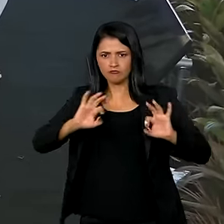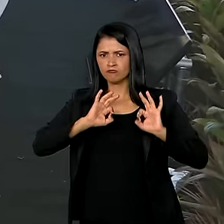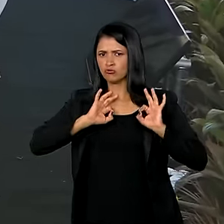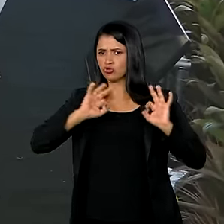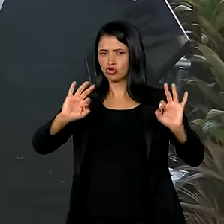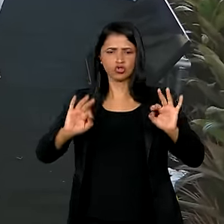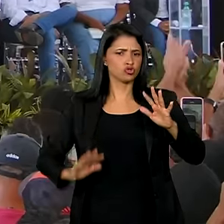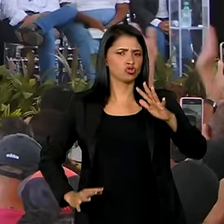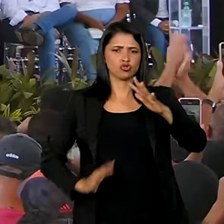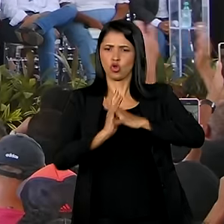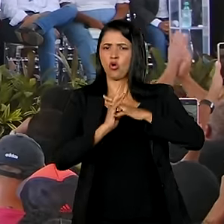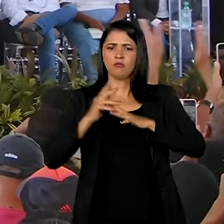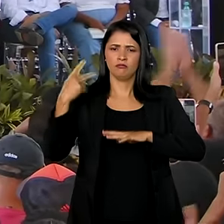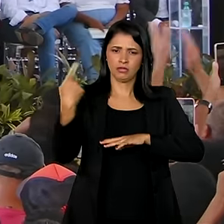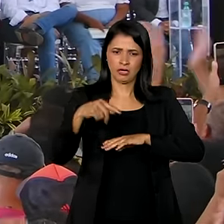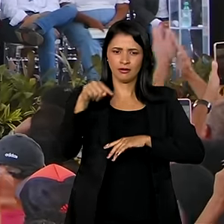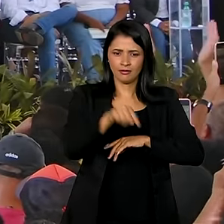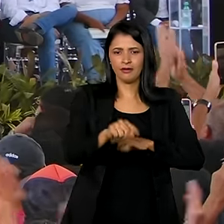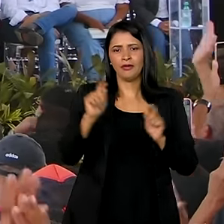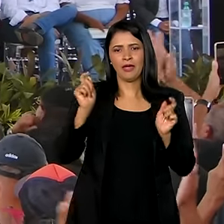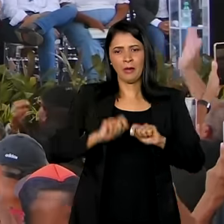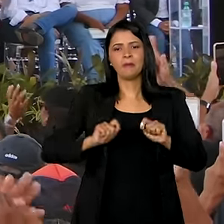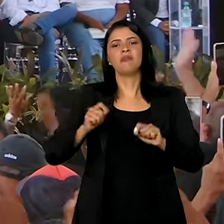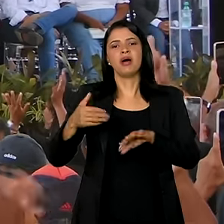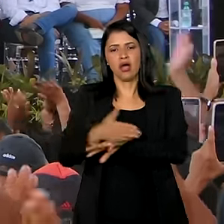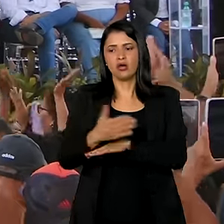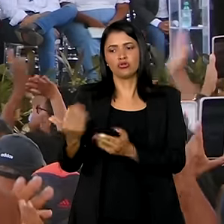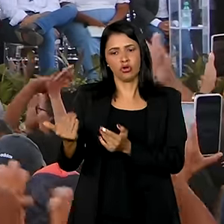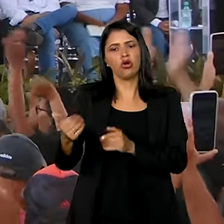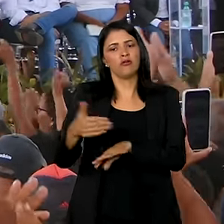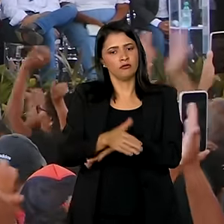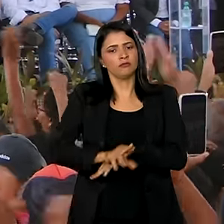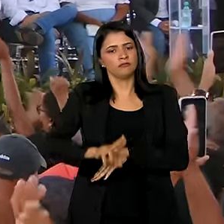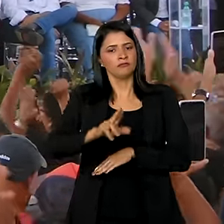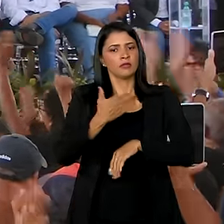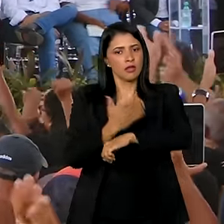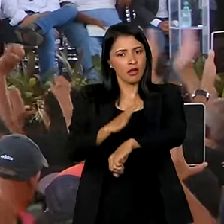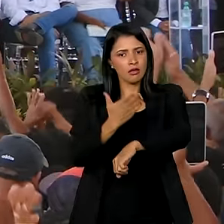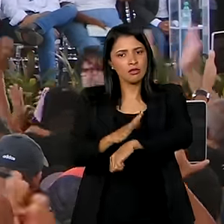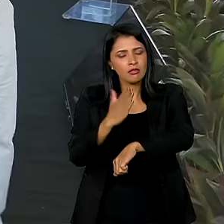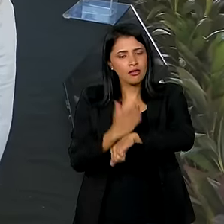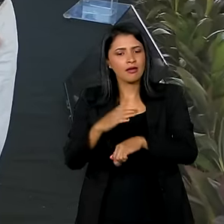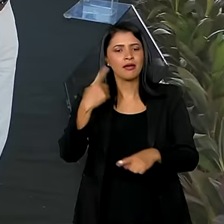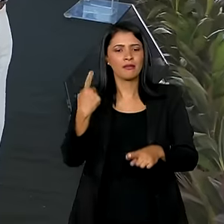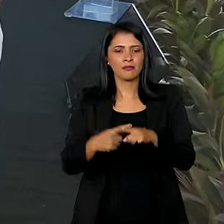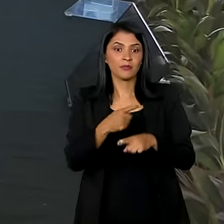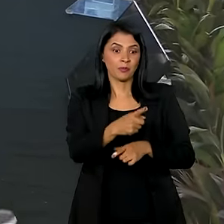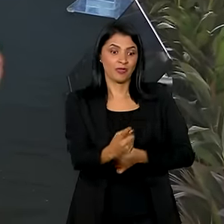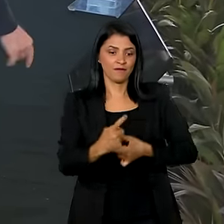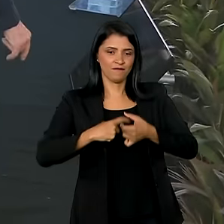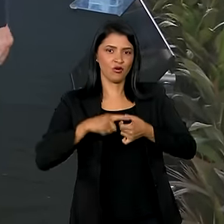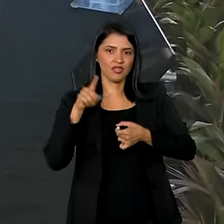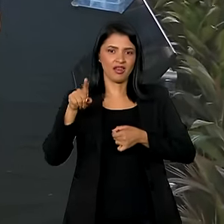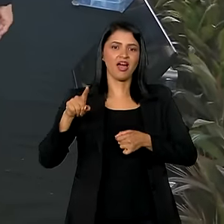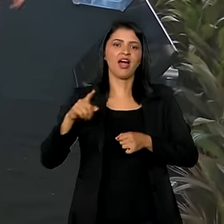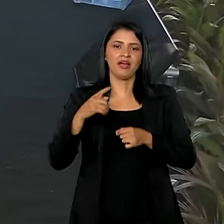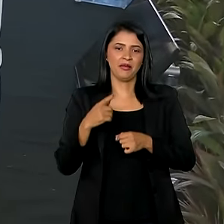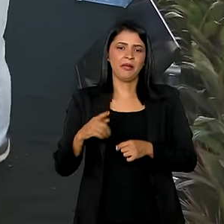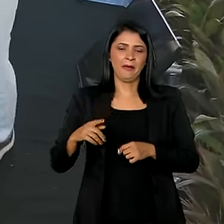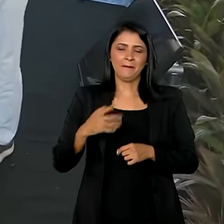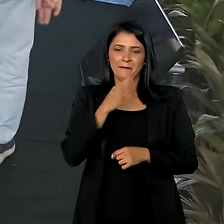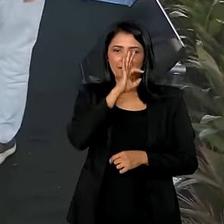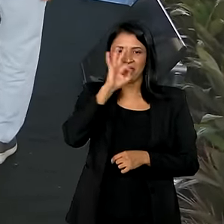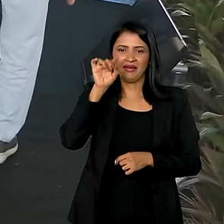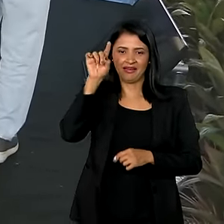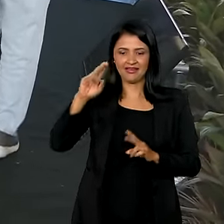para ter preparação da nossa juventude. Afinal de contas, ela acaba de voltar de Paris, onde nós